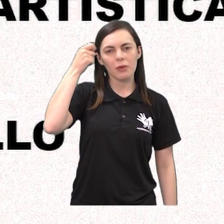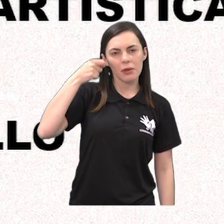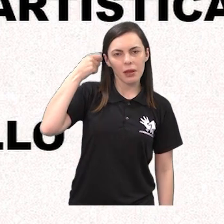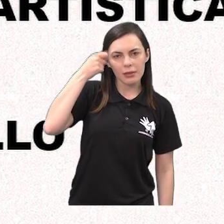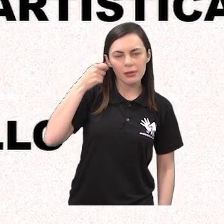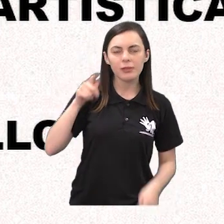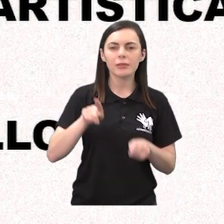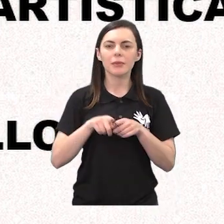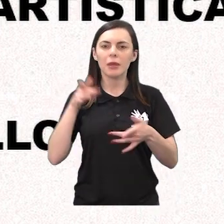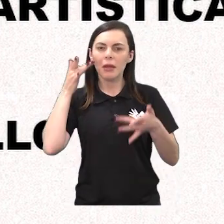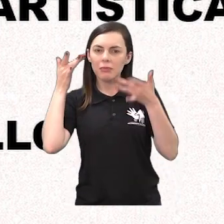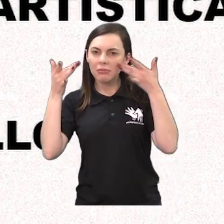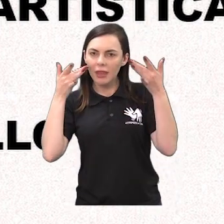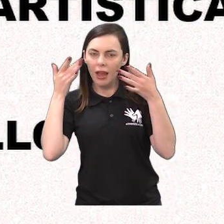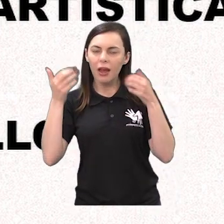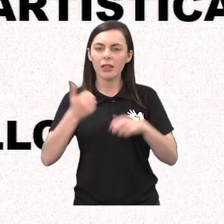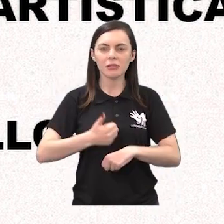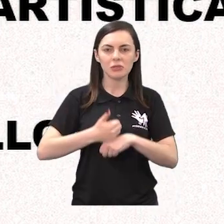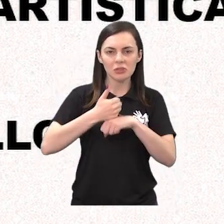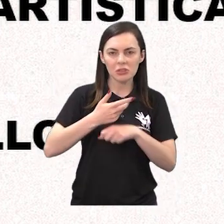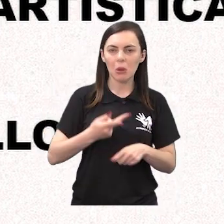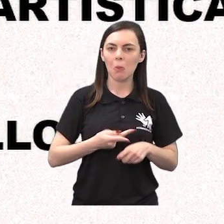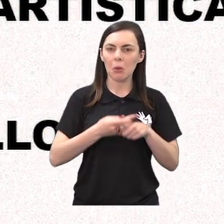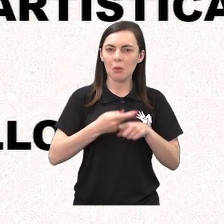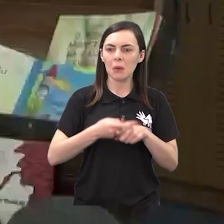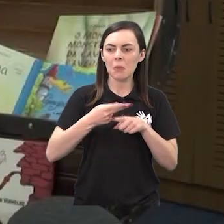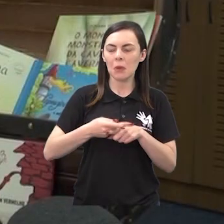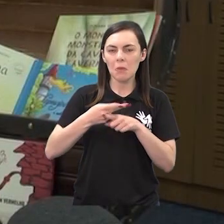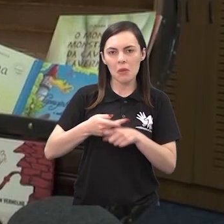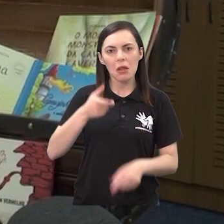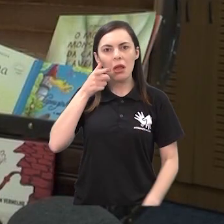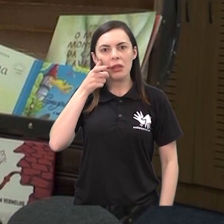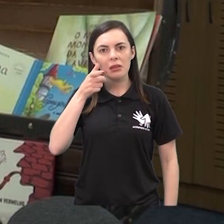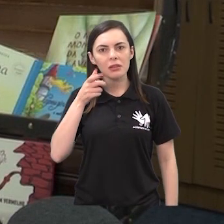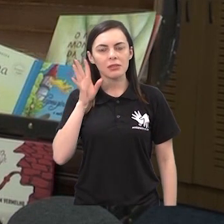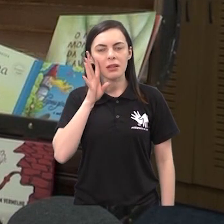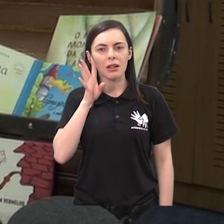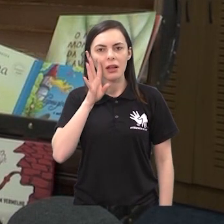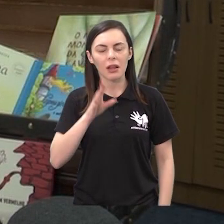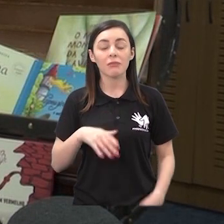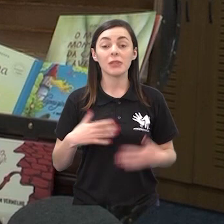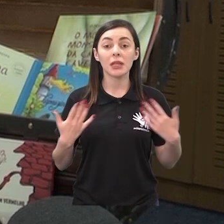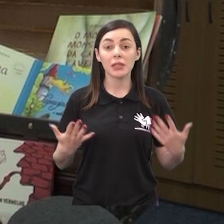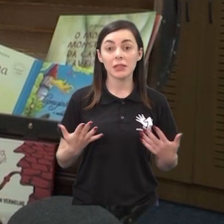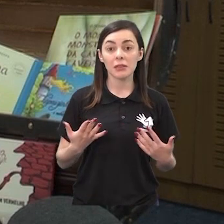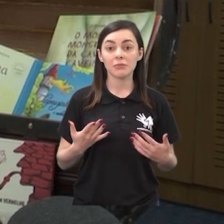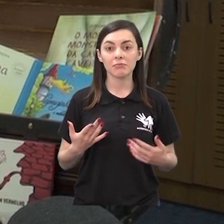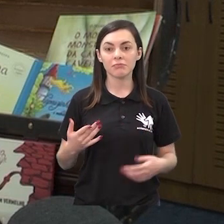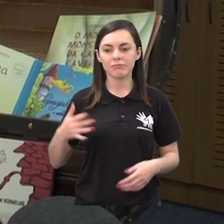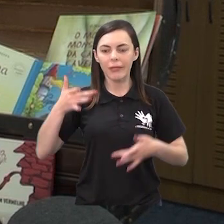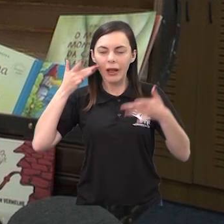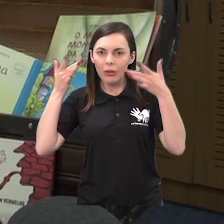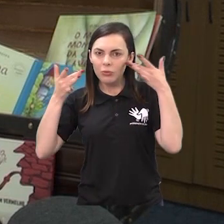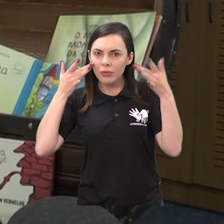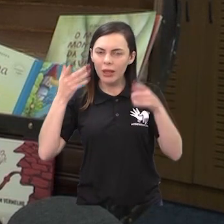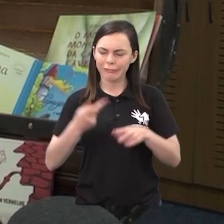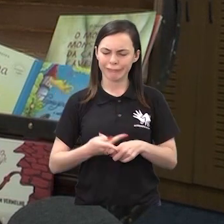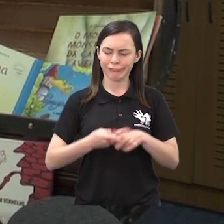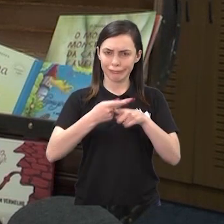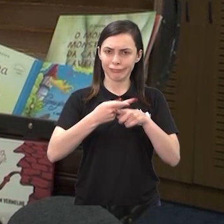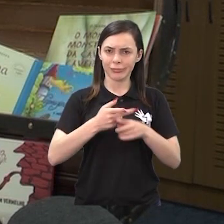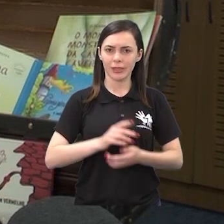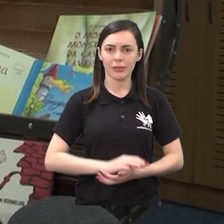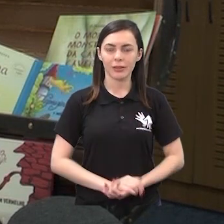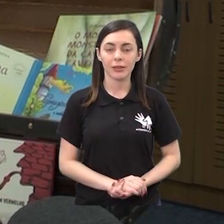tanto o espetáculo quanto a direção com a Fátima Ortiz, o ator e a atriz. Interessante a gente saber isso, né? Então é uma peça premiada,